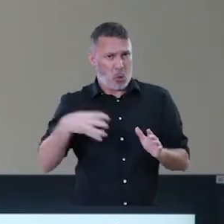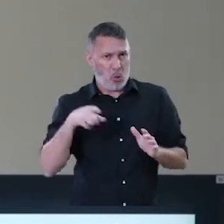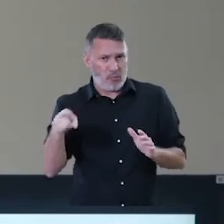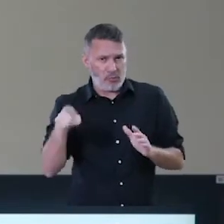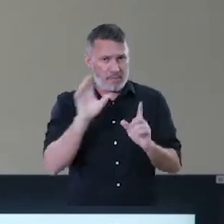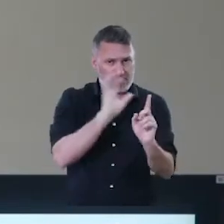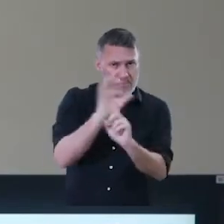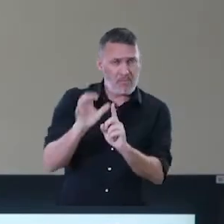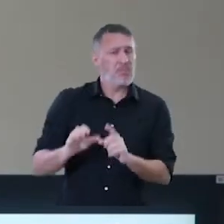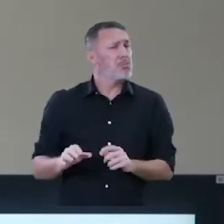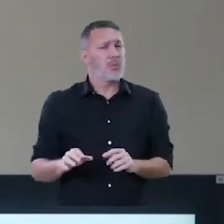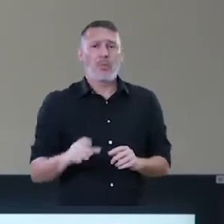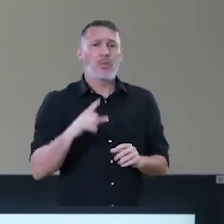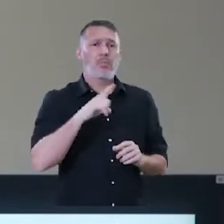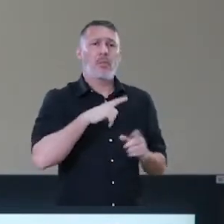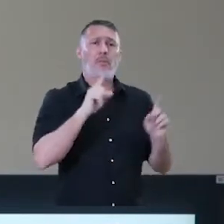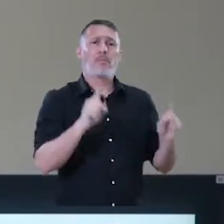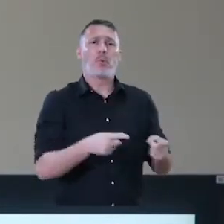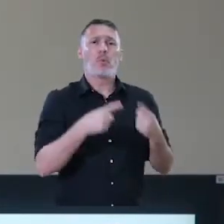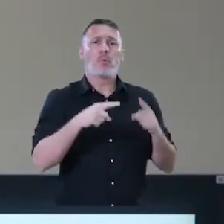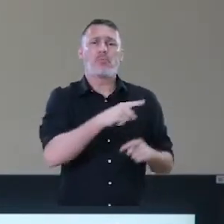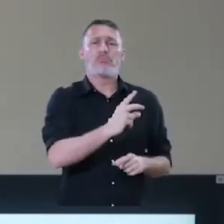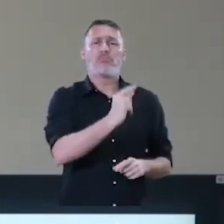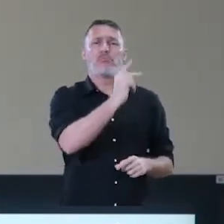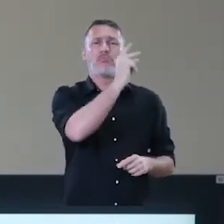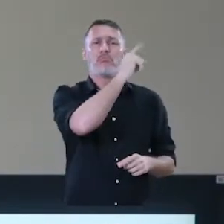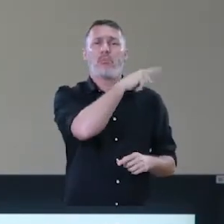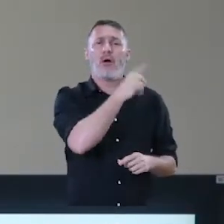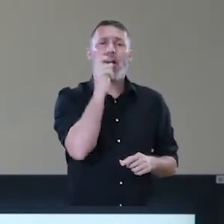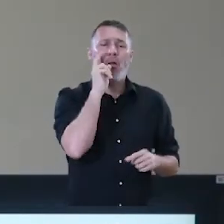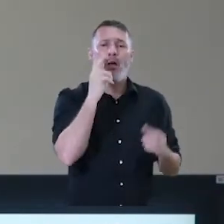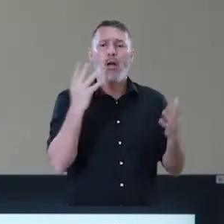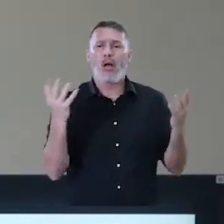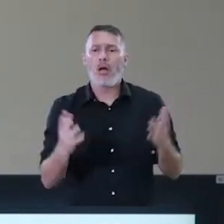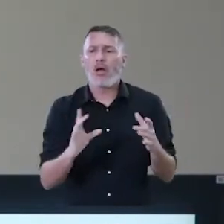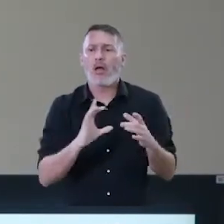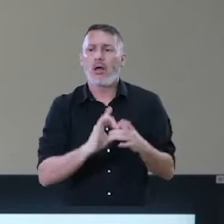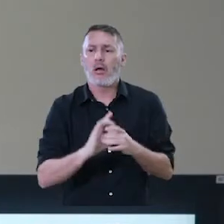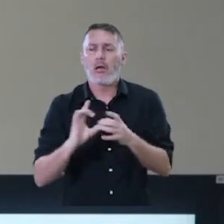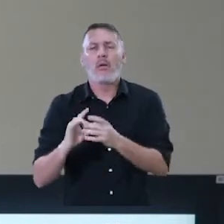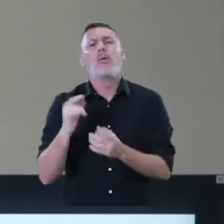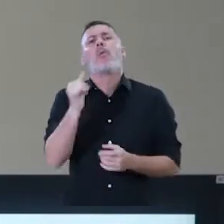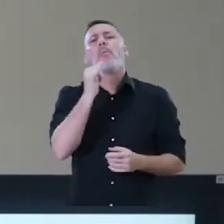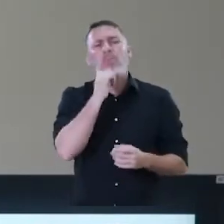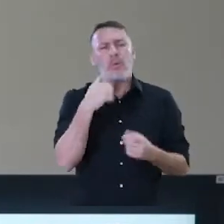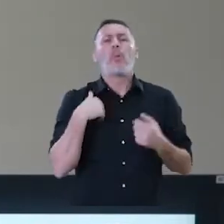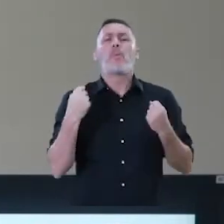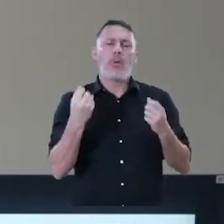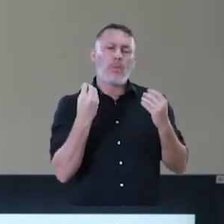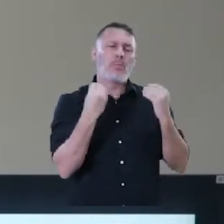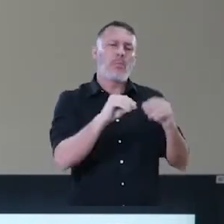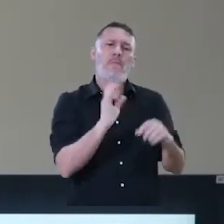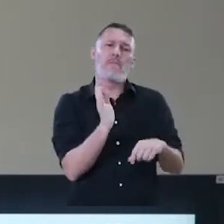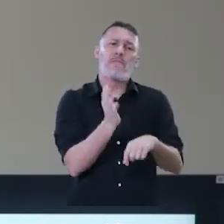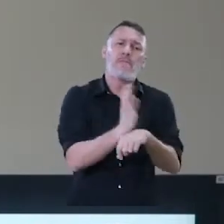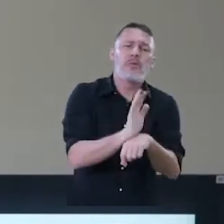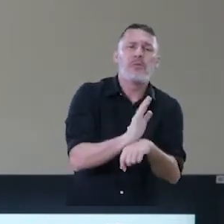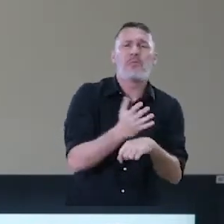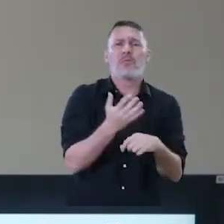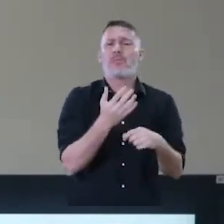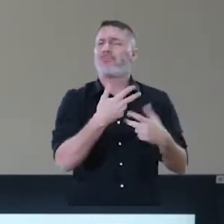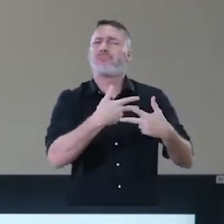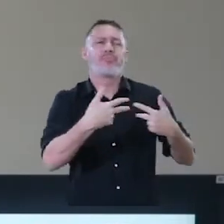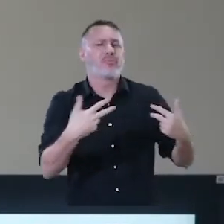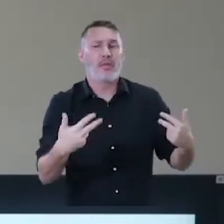até música falando sobre isso. Tem? Sim, aqui, meu corretor. Admirável Chip Novo. Poderia colocar série, poderia colocar